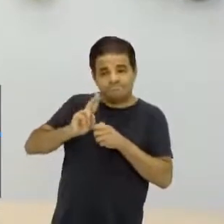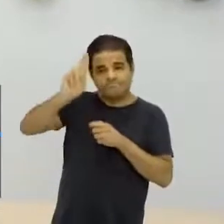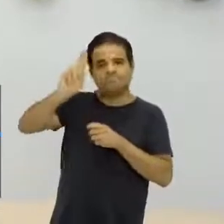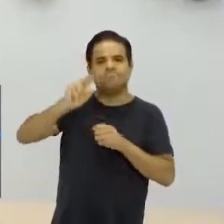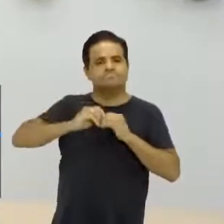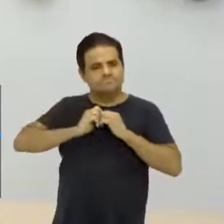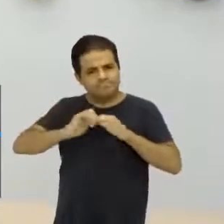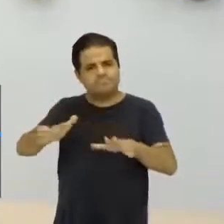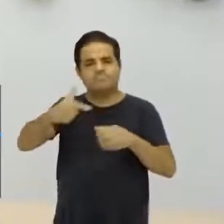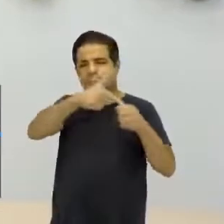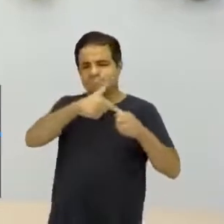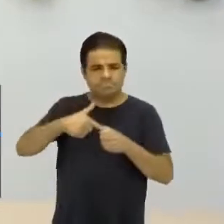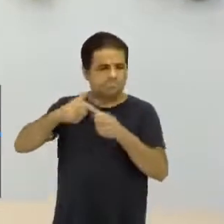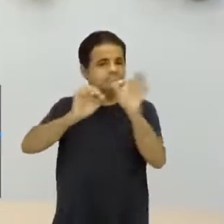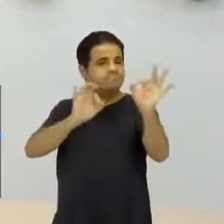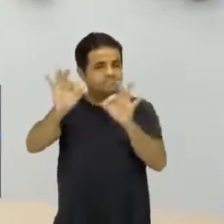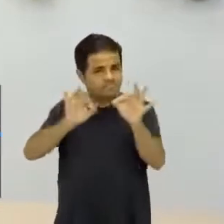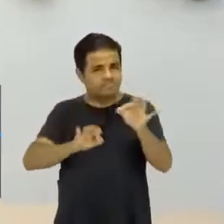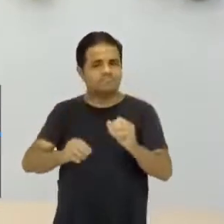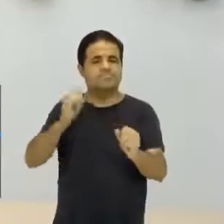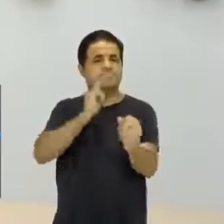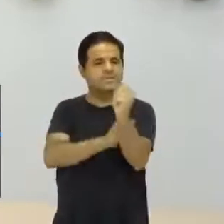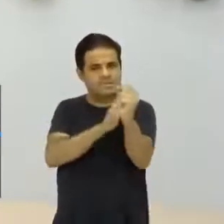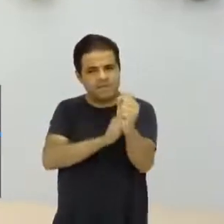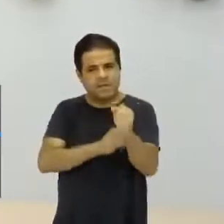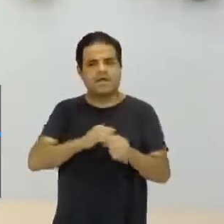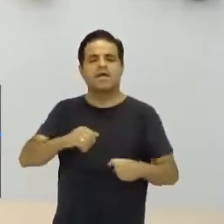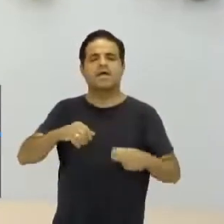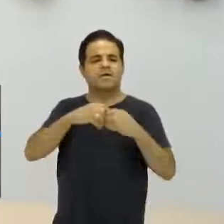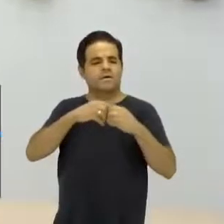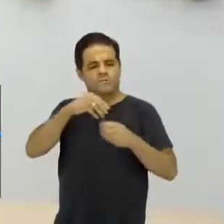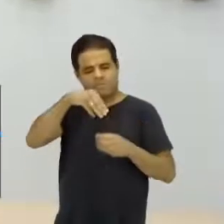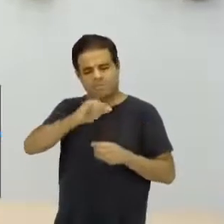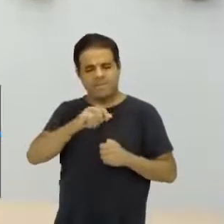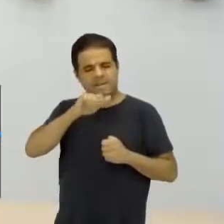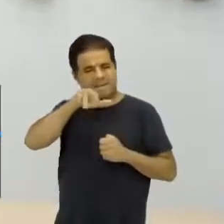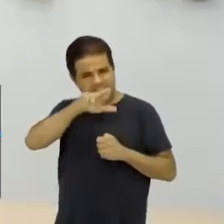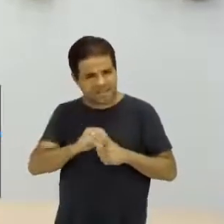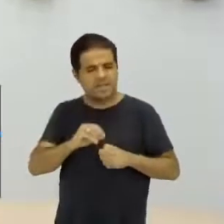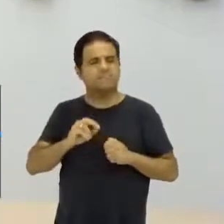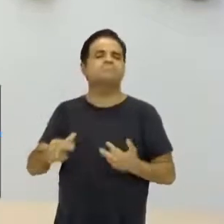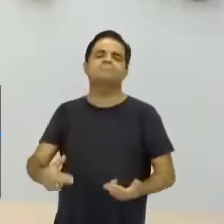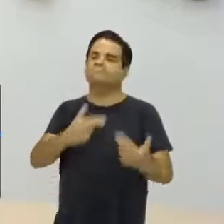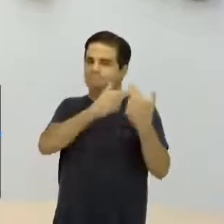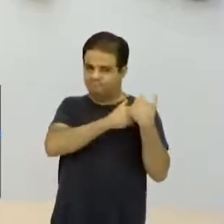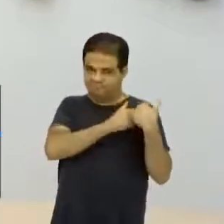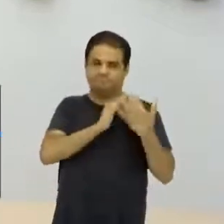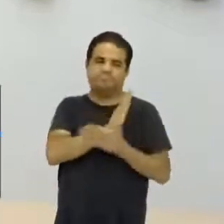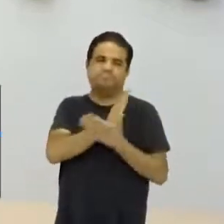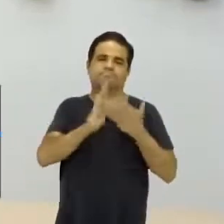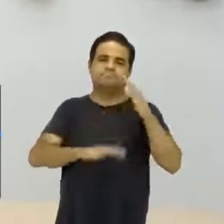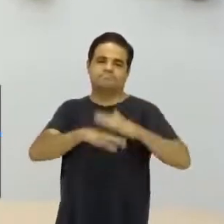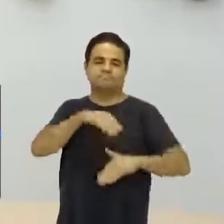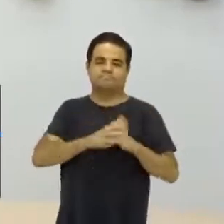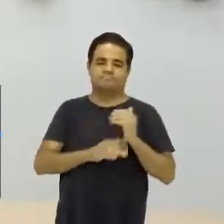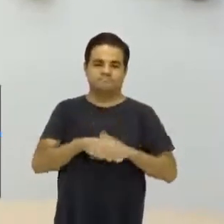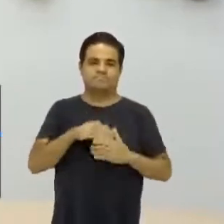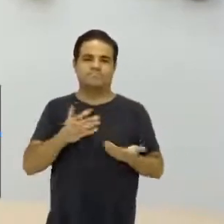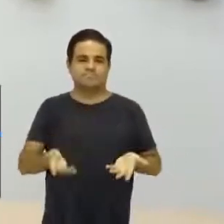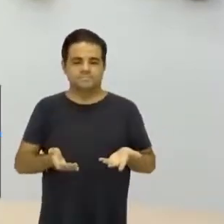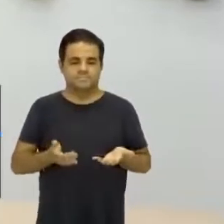sair os combustíveis, então do ferro, do minério. Então ele é responsável por algumas obras, por